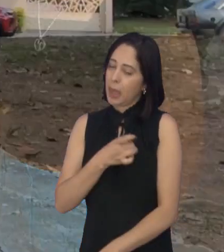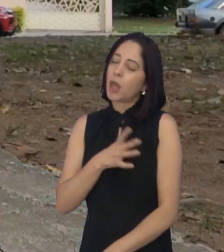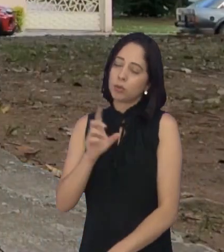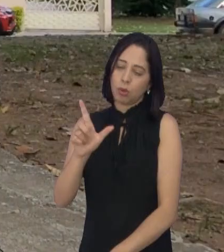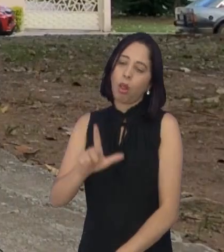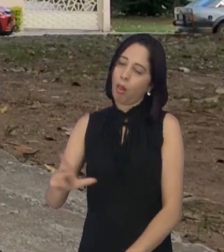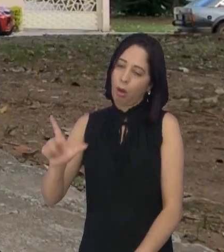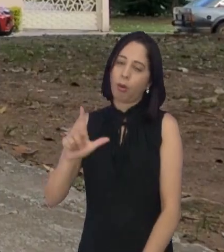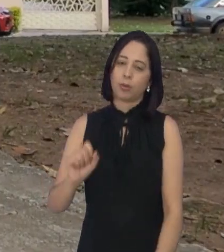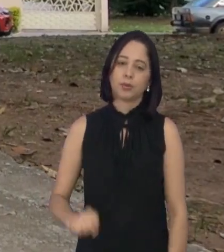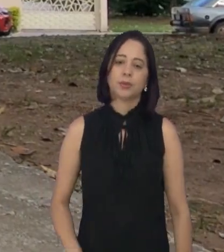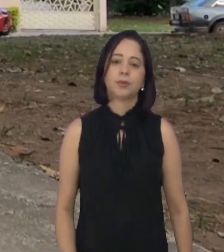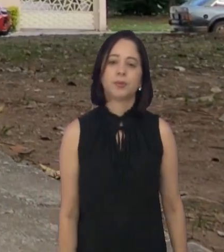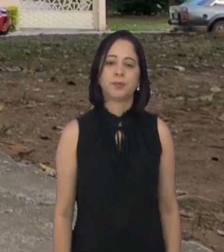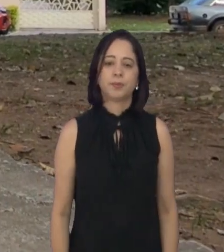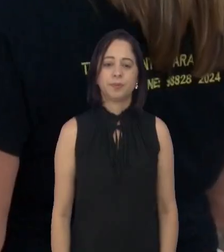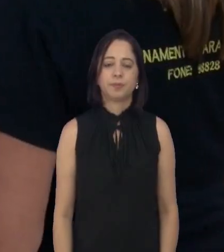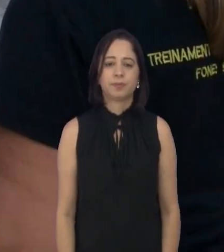fácil.